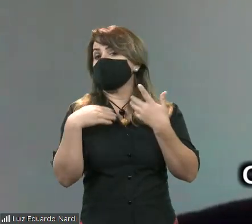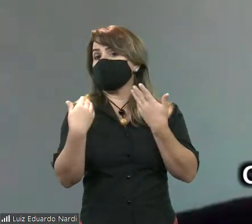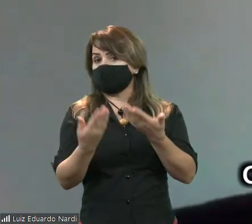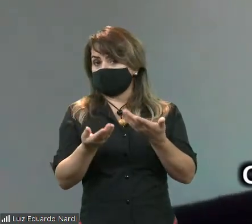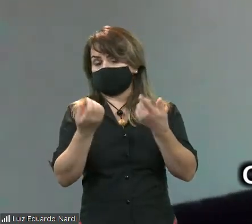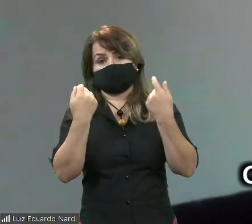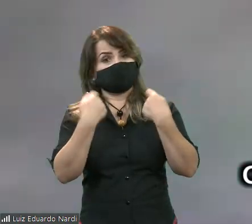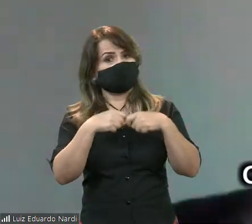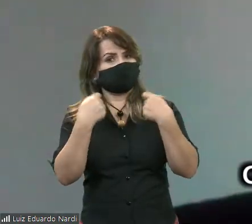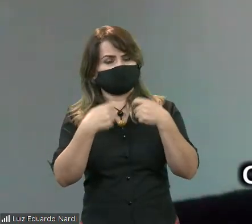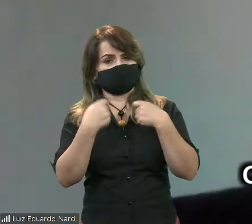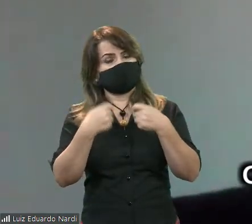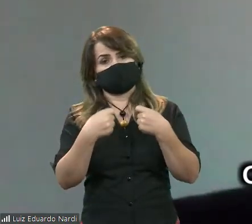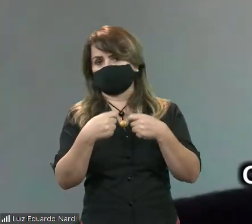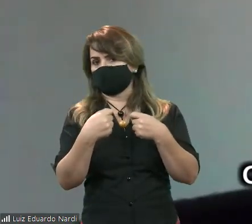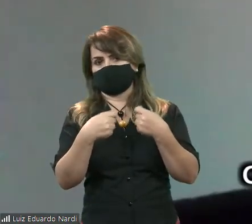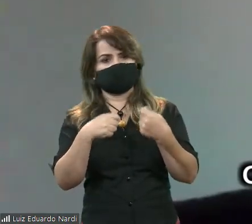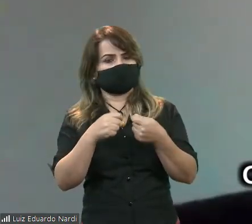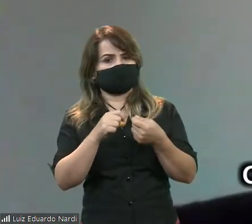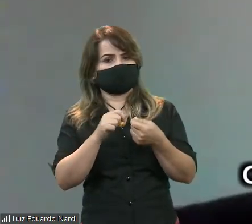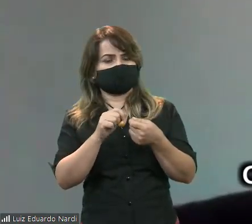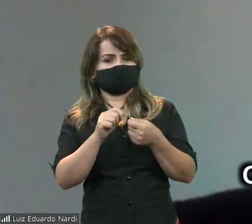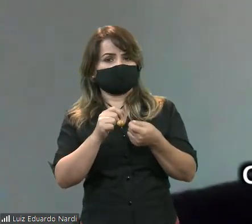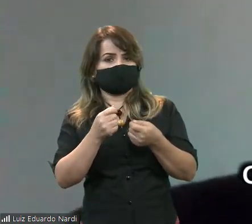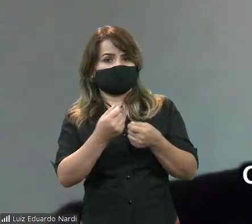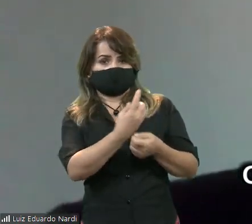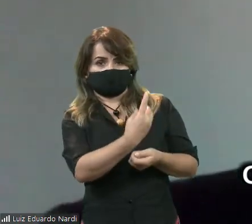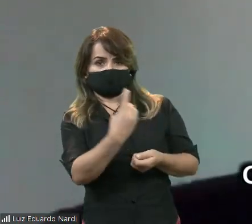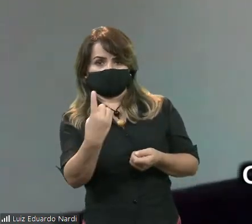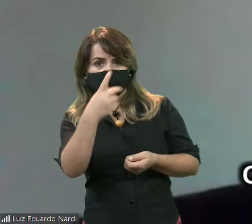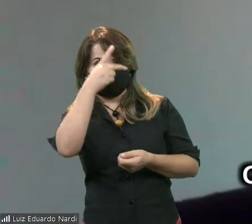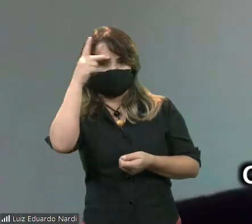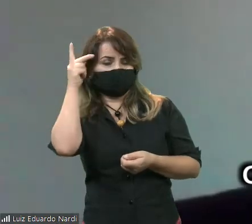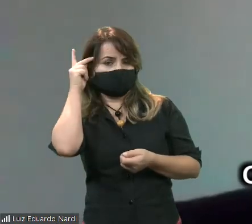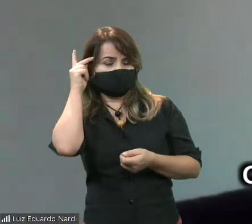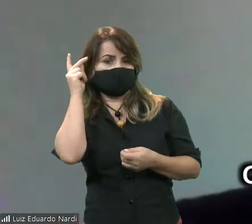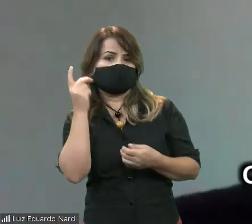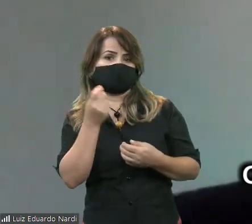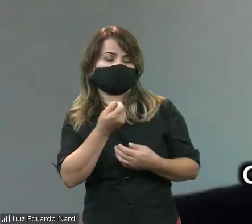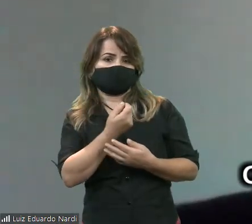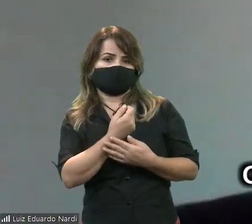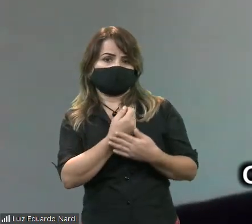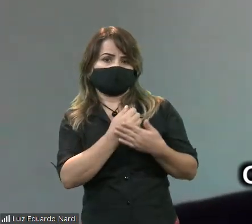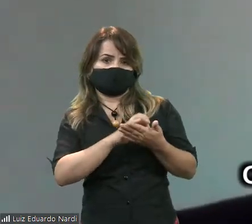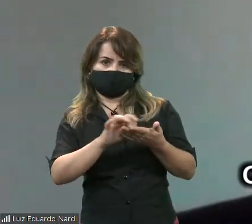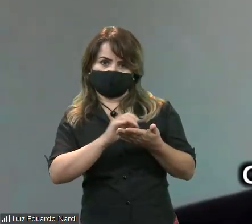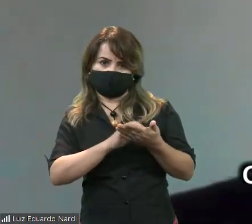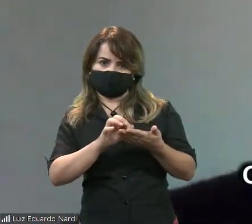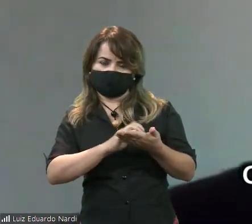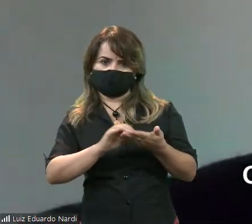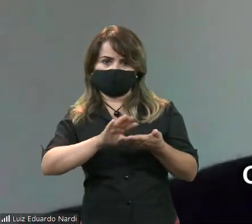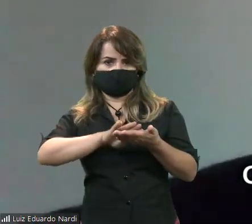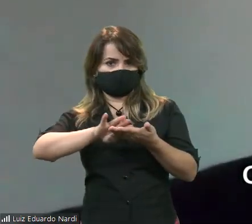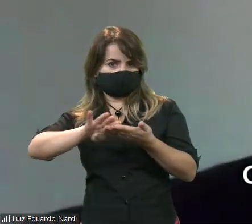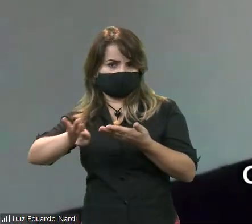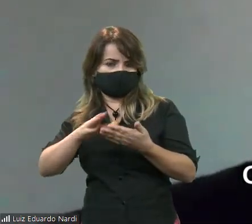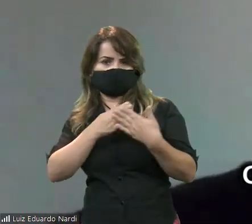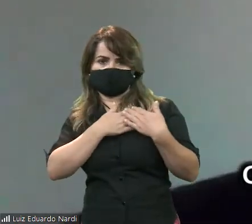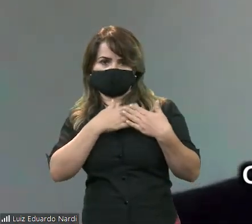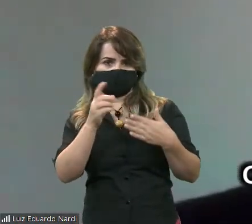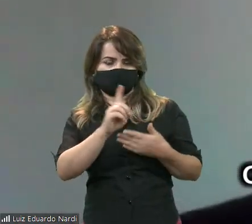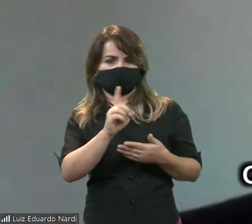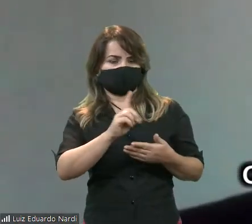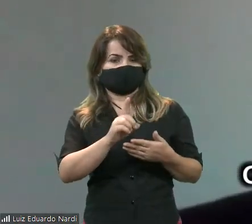nenhuma necessidade de se retirar de cada secretário a autonomia que ele tem. Agora, se o secretário da